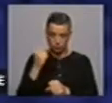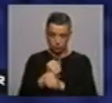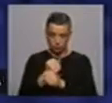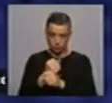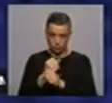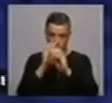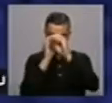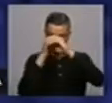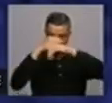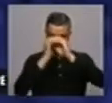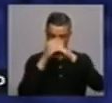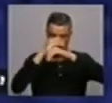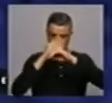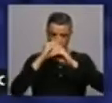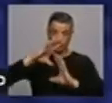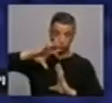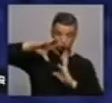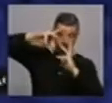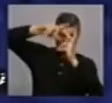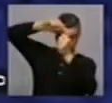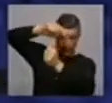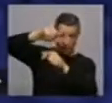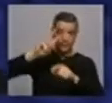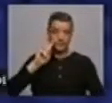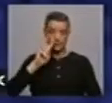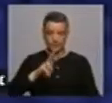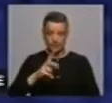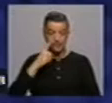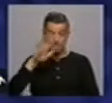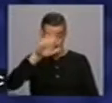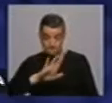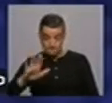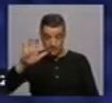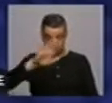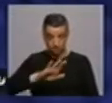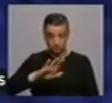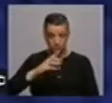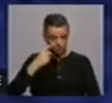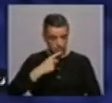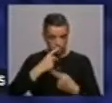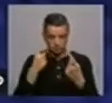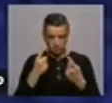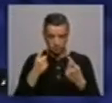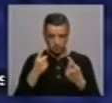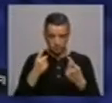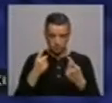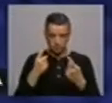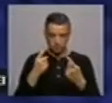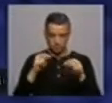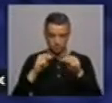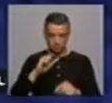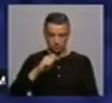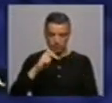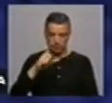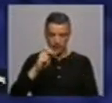telescópio espacial Chandra. Aquilo que nós estamos a ver são imagens que nos mostram o enxame de galáxias de